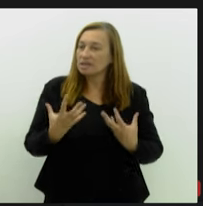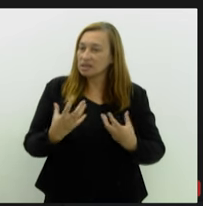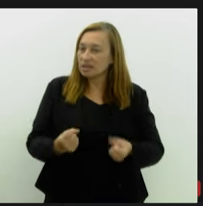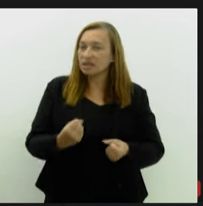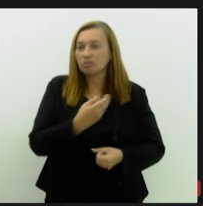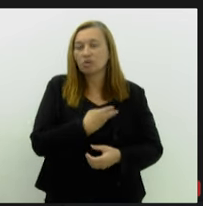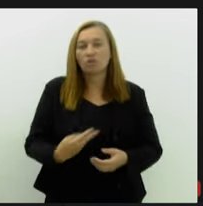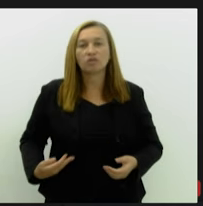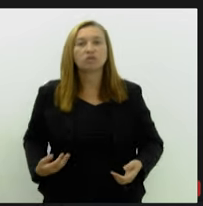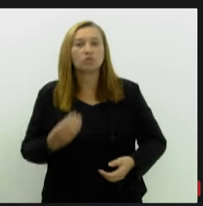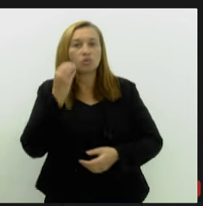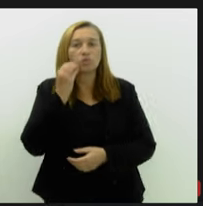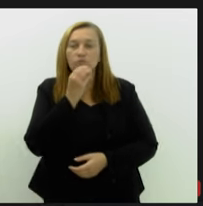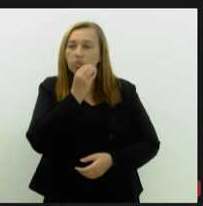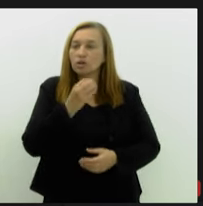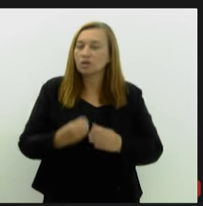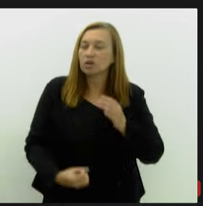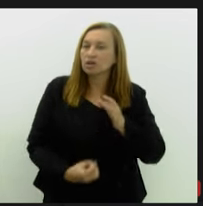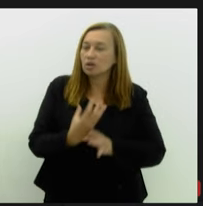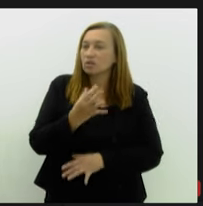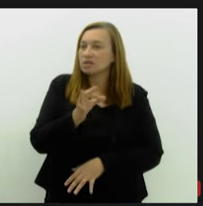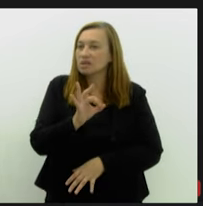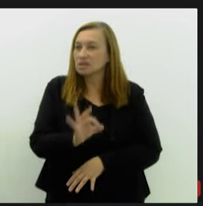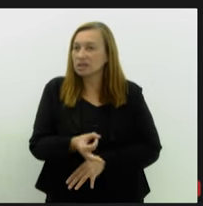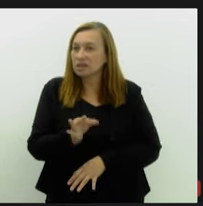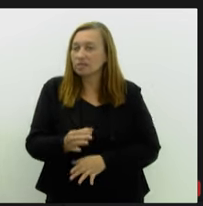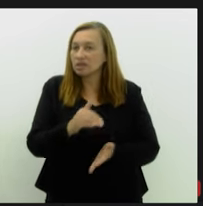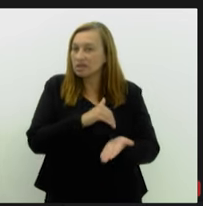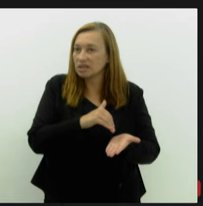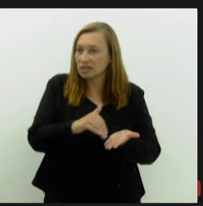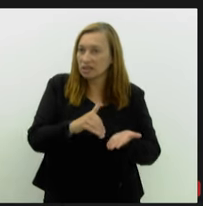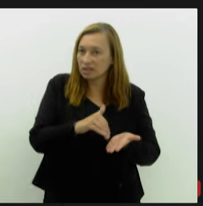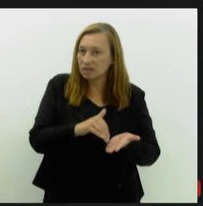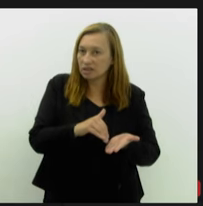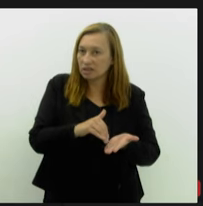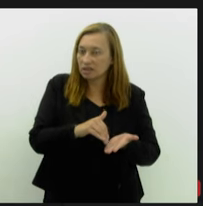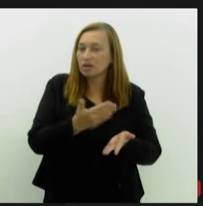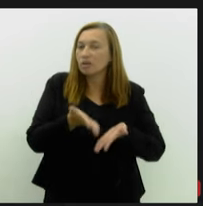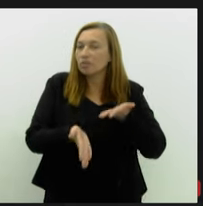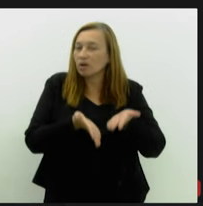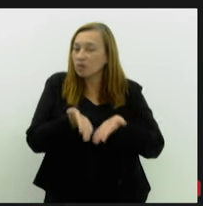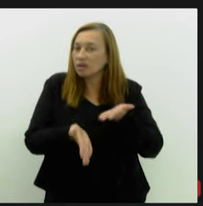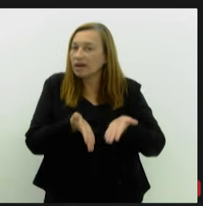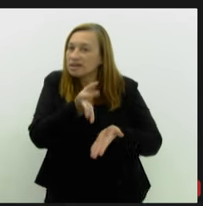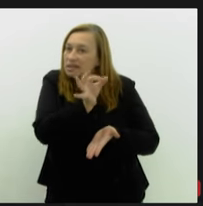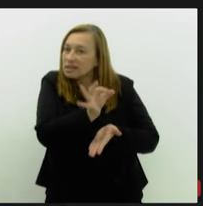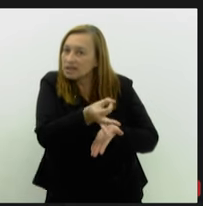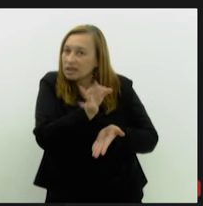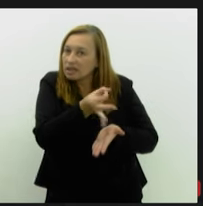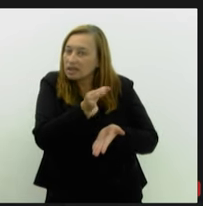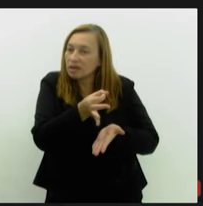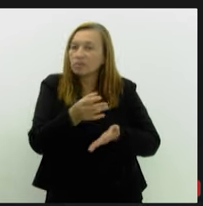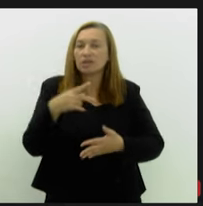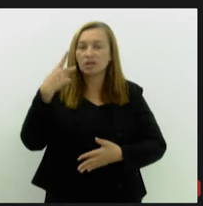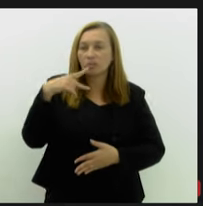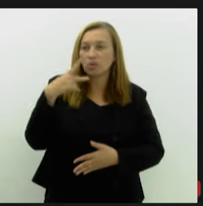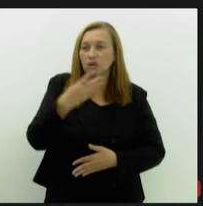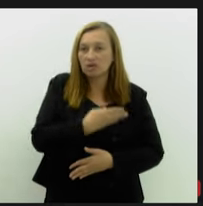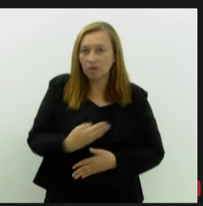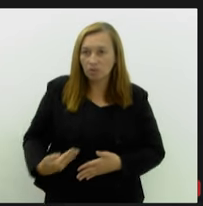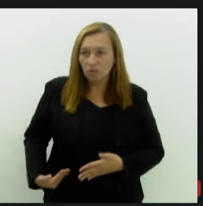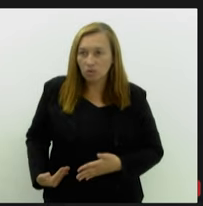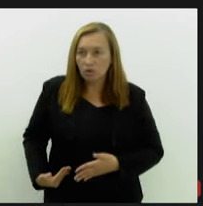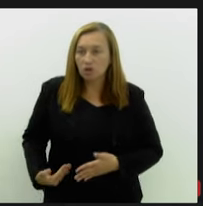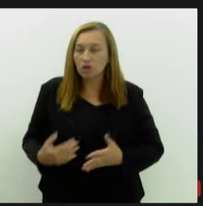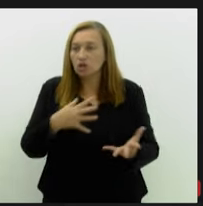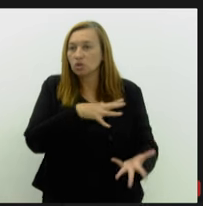Cláudio Castro, quando criou efetivamente uma secretaria para cuidar especificamente dessa política pública, que no